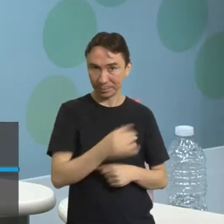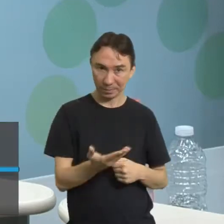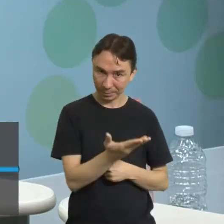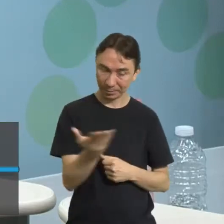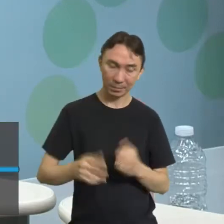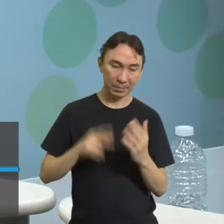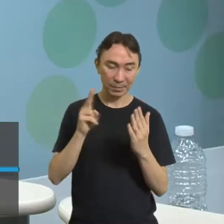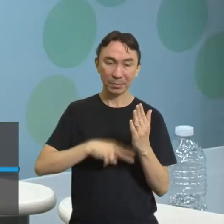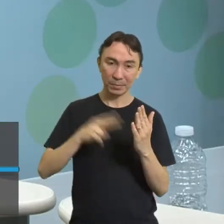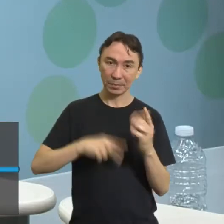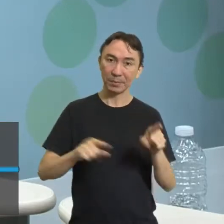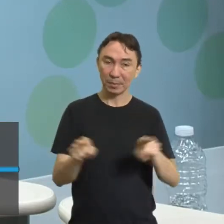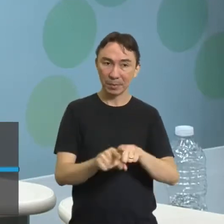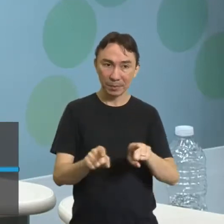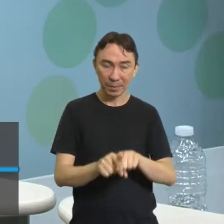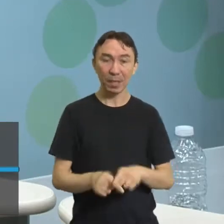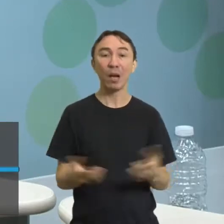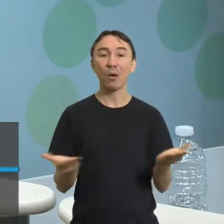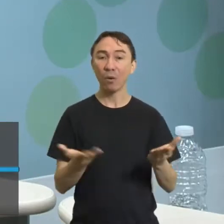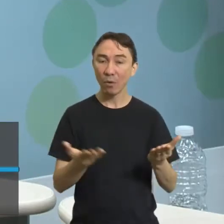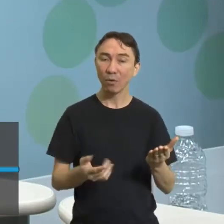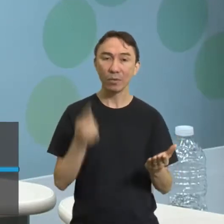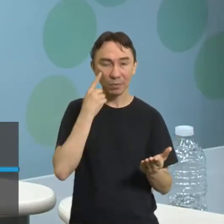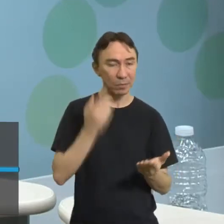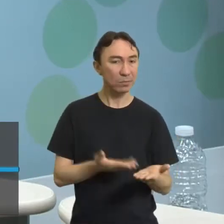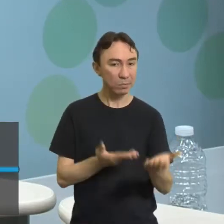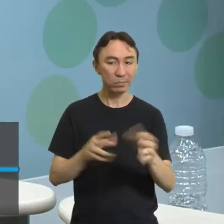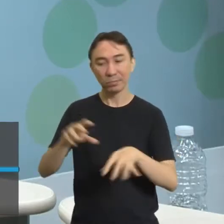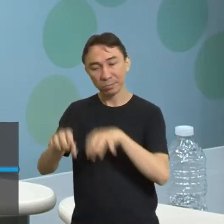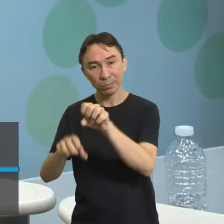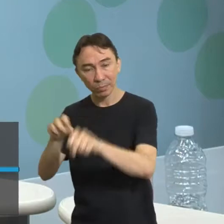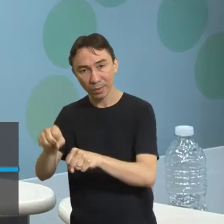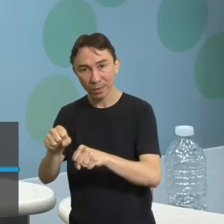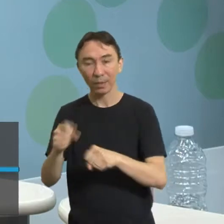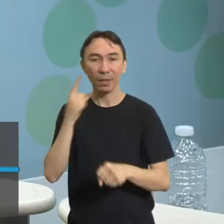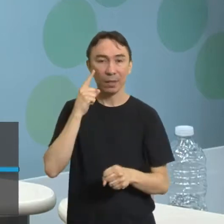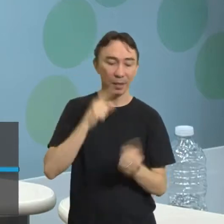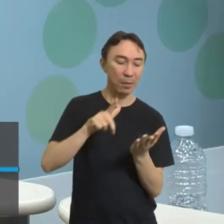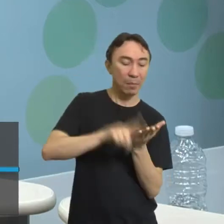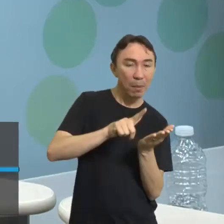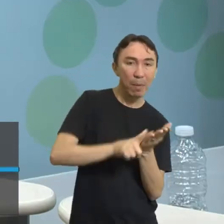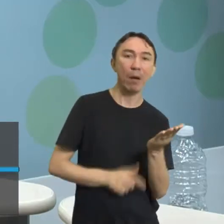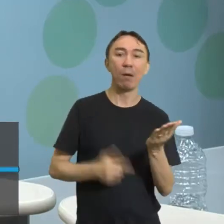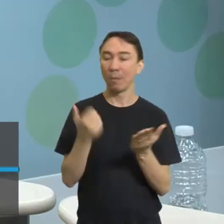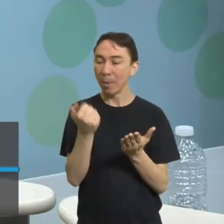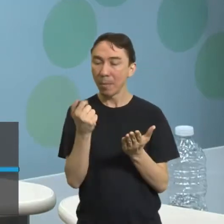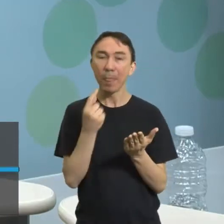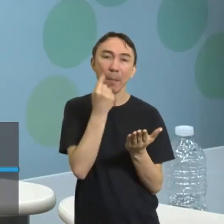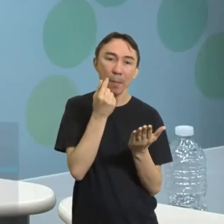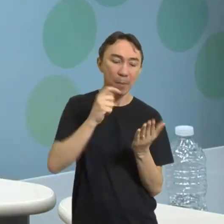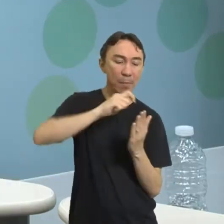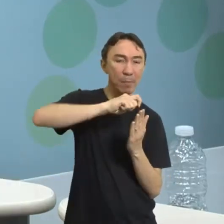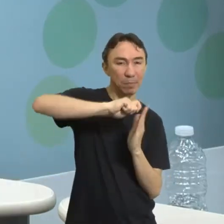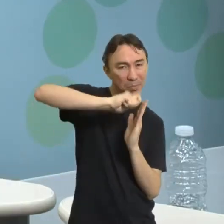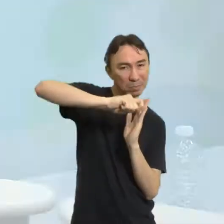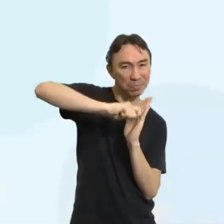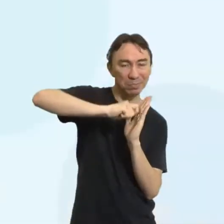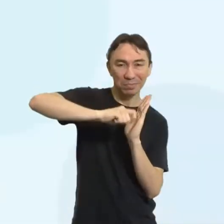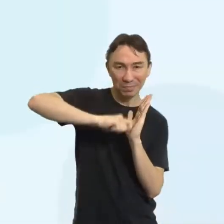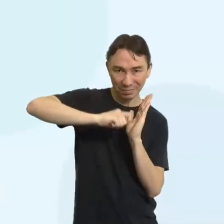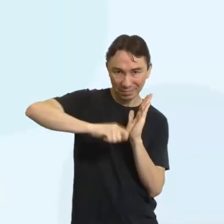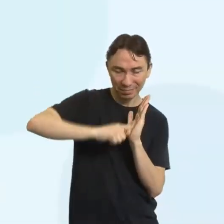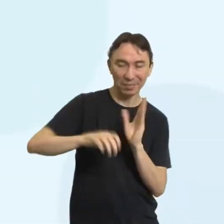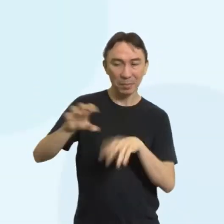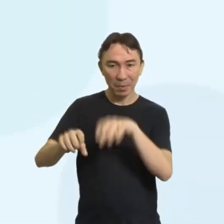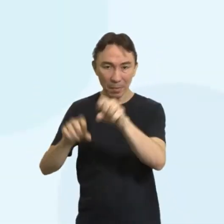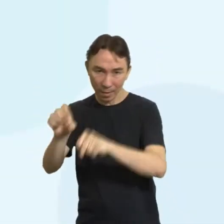Agora eu vou dar um minutinho para vocês separarem os seus materiais, diário de bordo, tudo que vocês precisarem para anotar